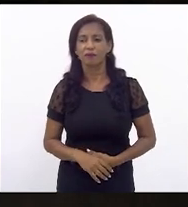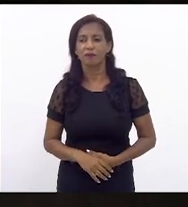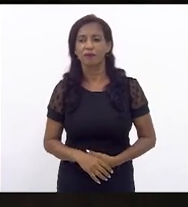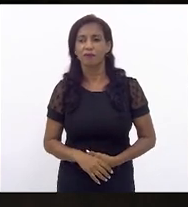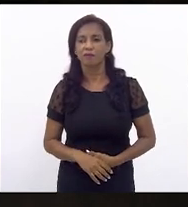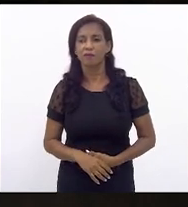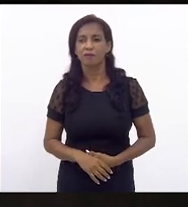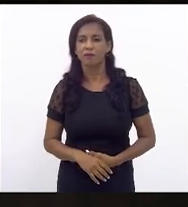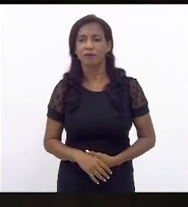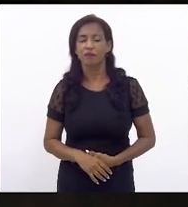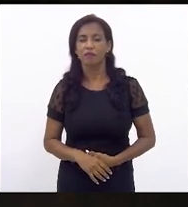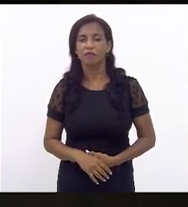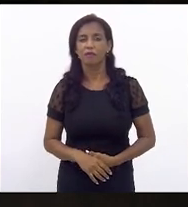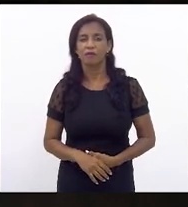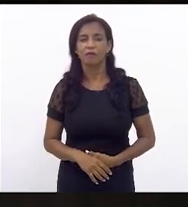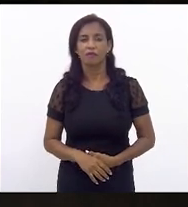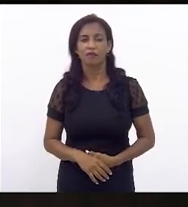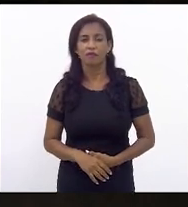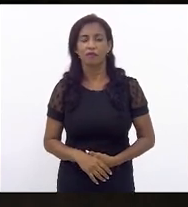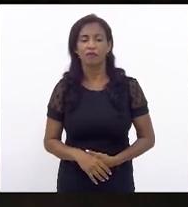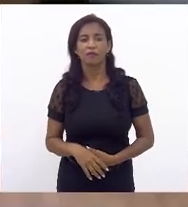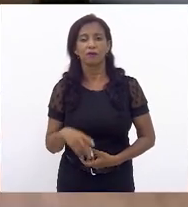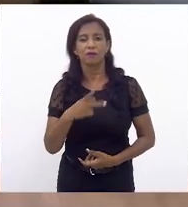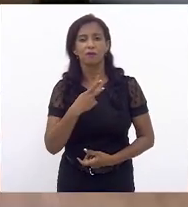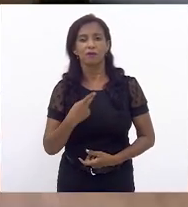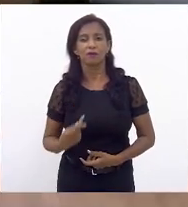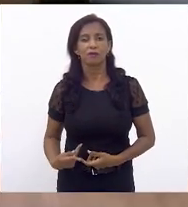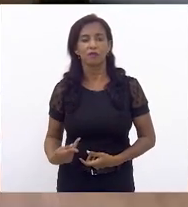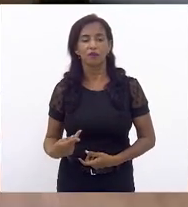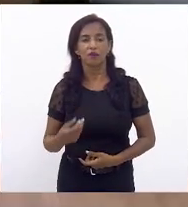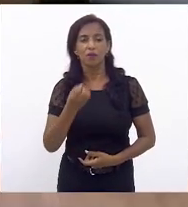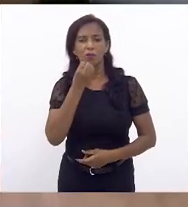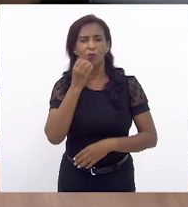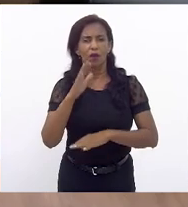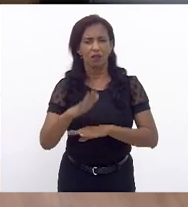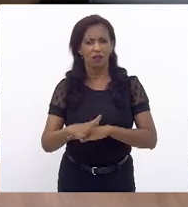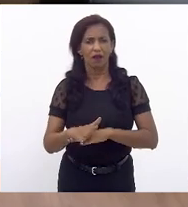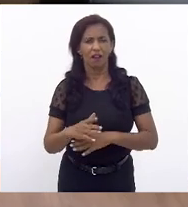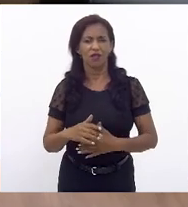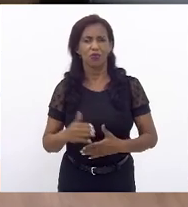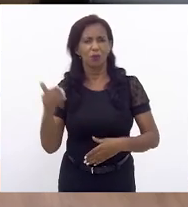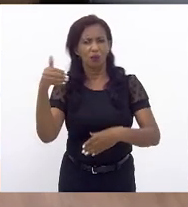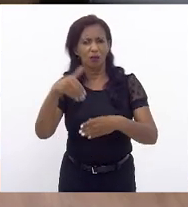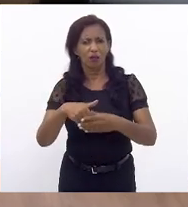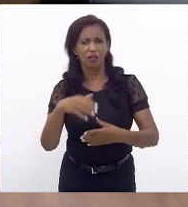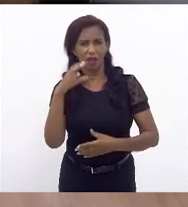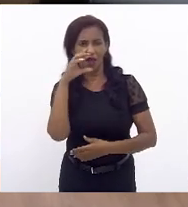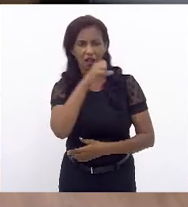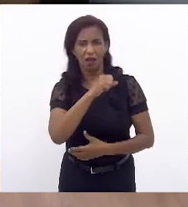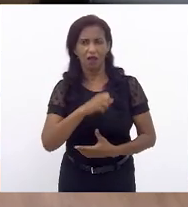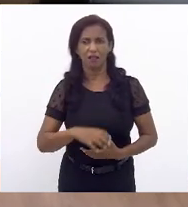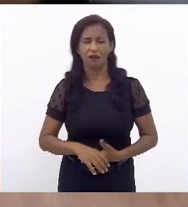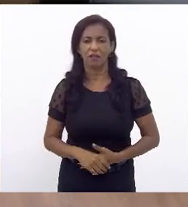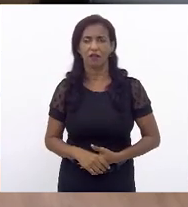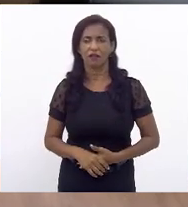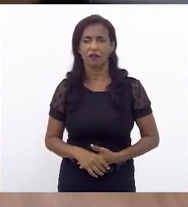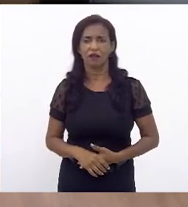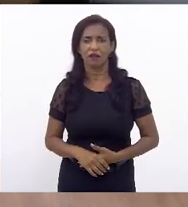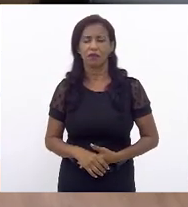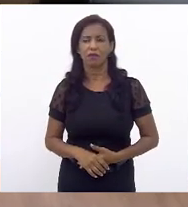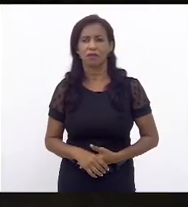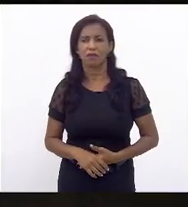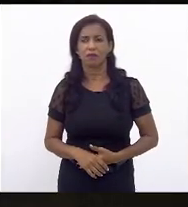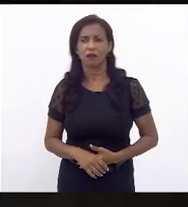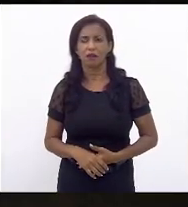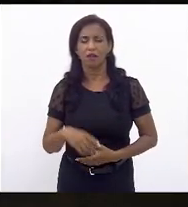Deputado Carlos Macedo. Presidente, boa tarde. Posso adiantar meu voto também, por favor, que eu vou entrar numa região aqui sem sinal?